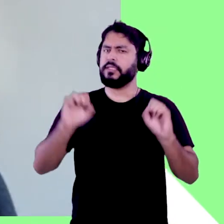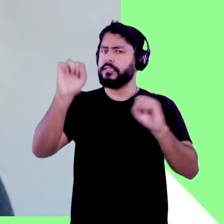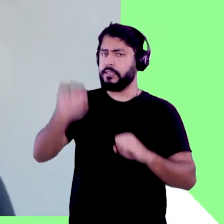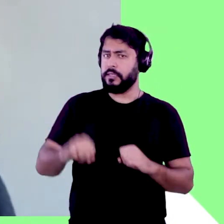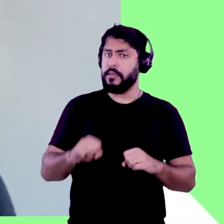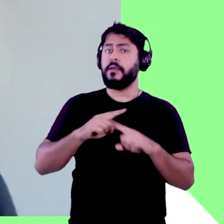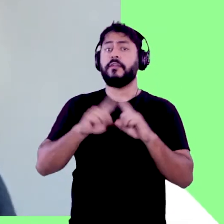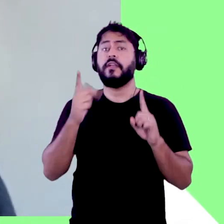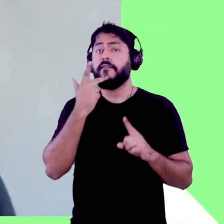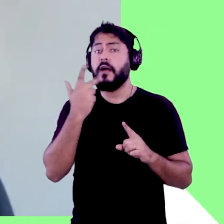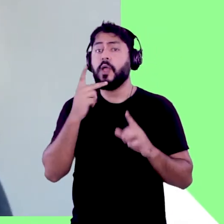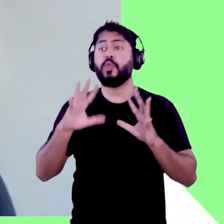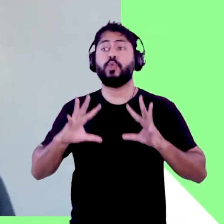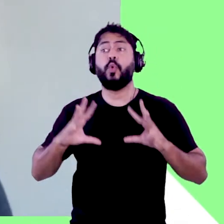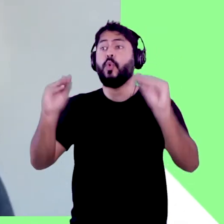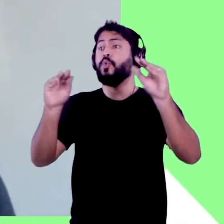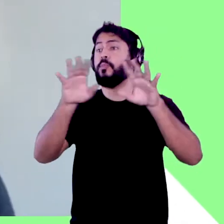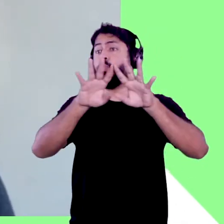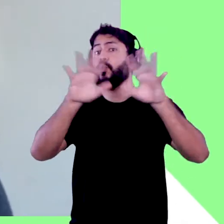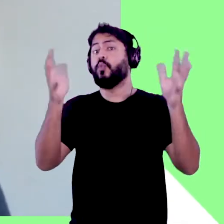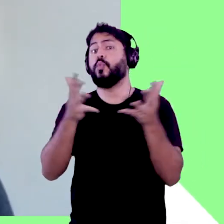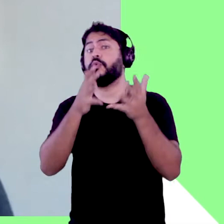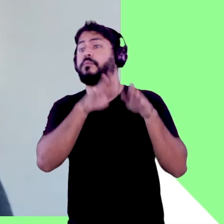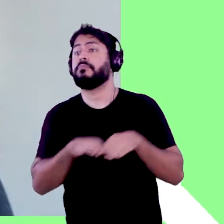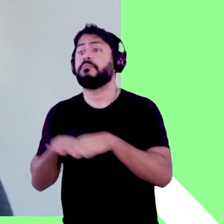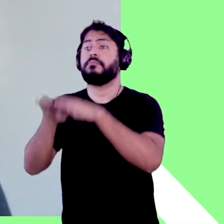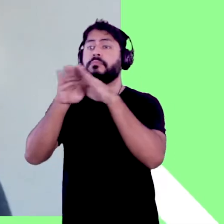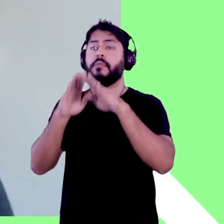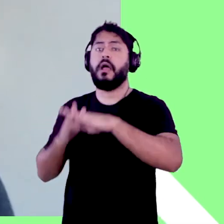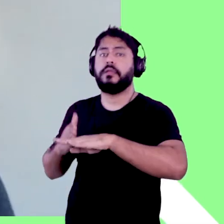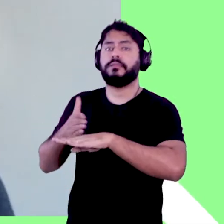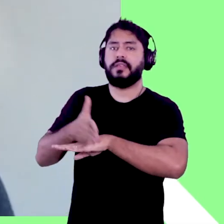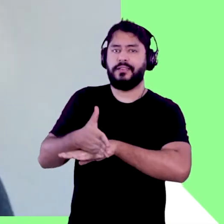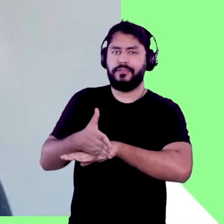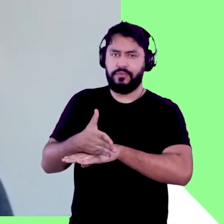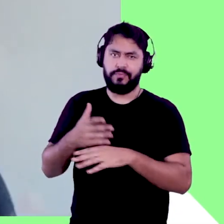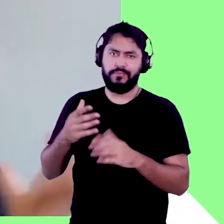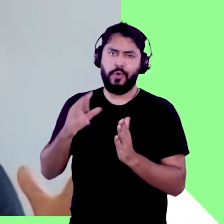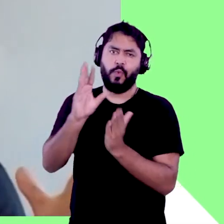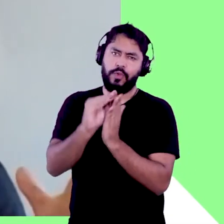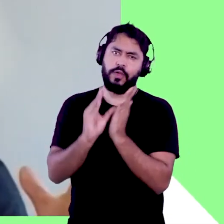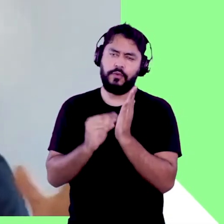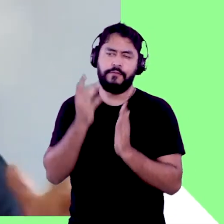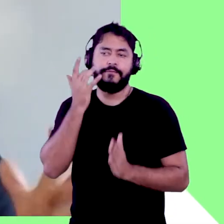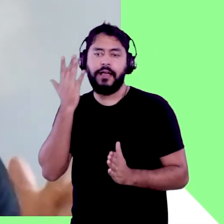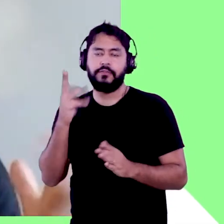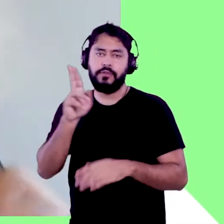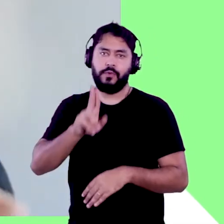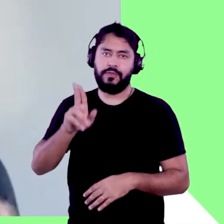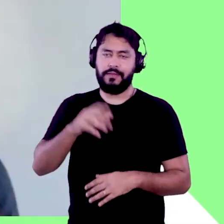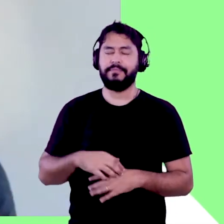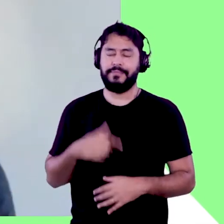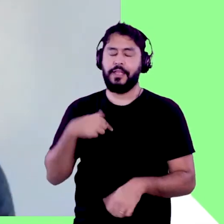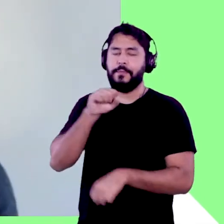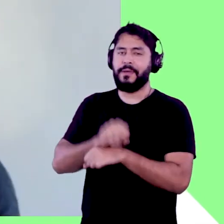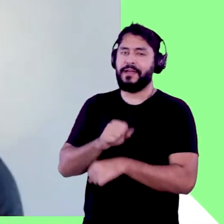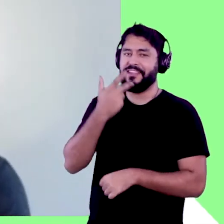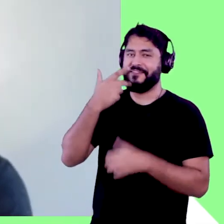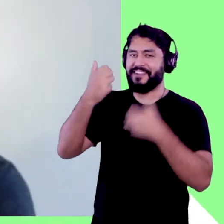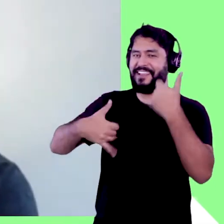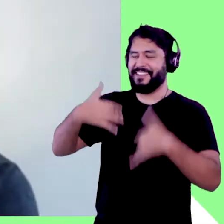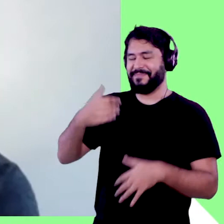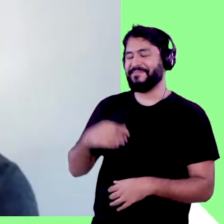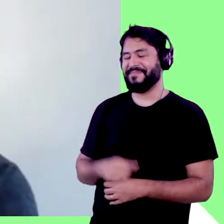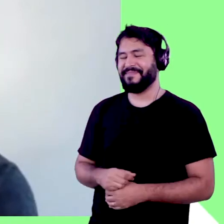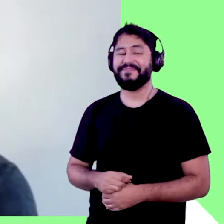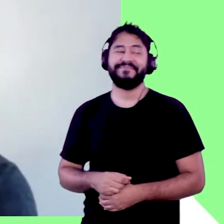acesso, né, de recurso fácil de ser utilizado, intuitivo e tudo mais. Parei de falar, Isa. Adoro.